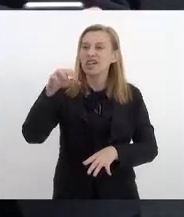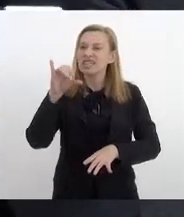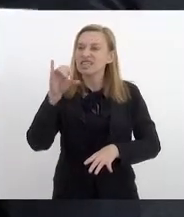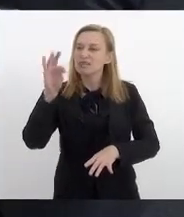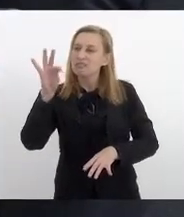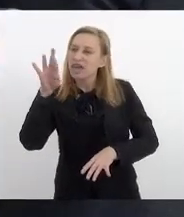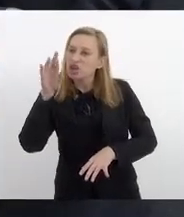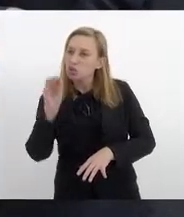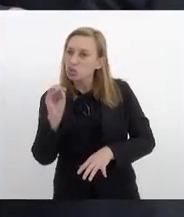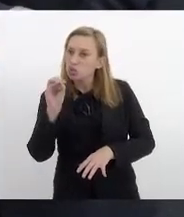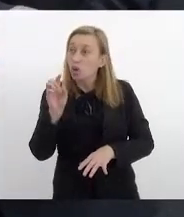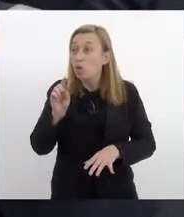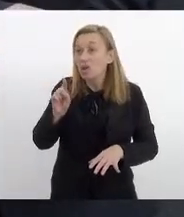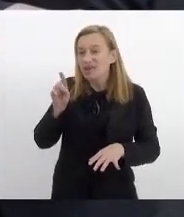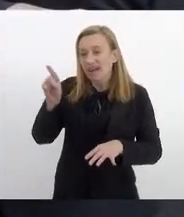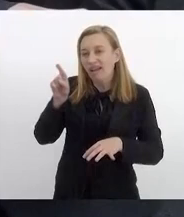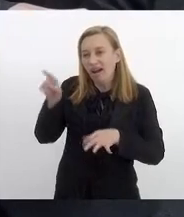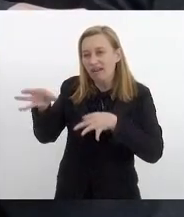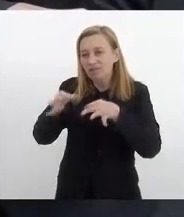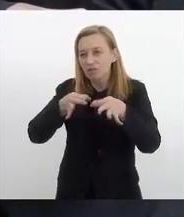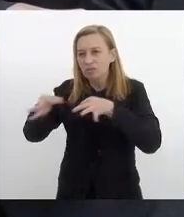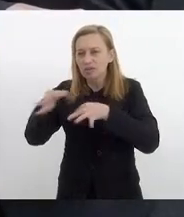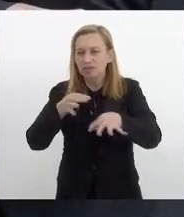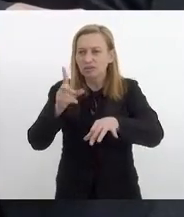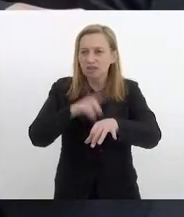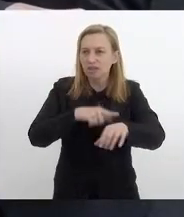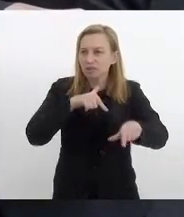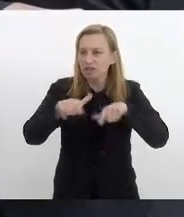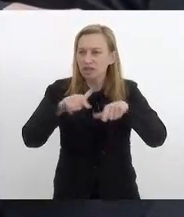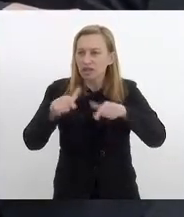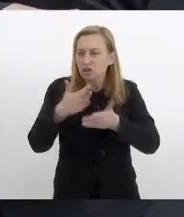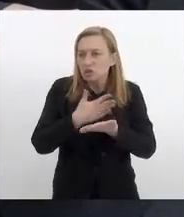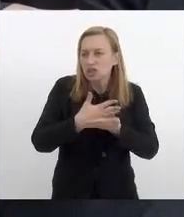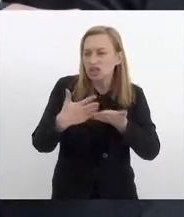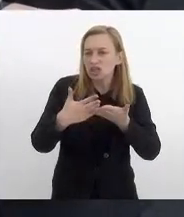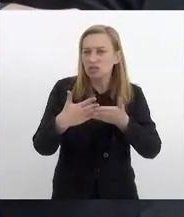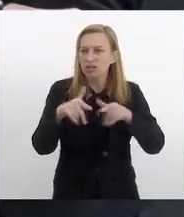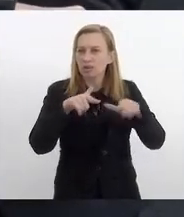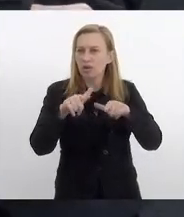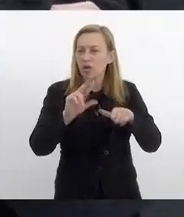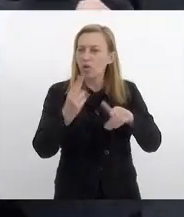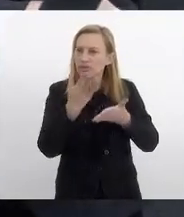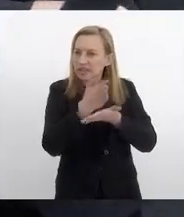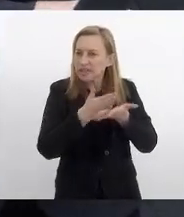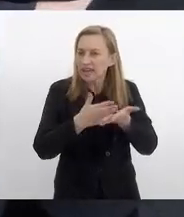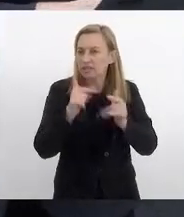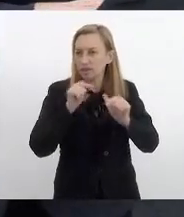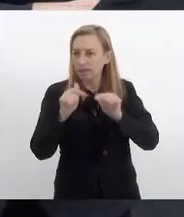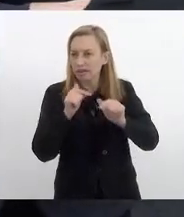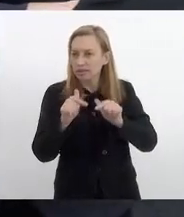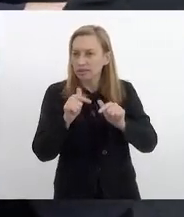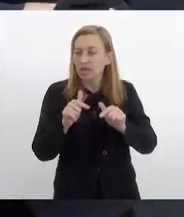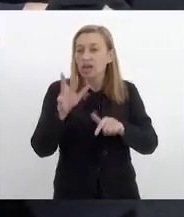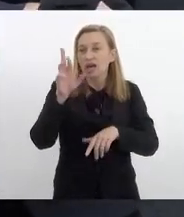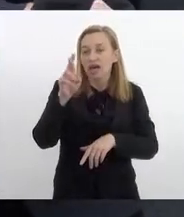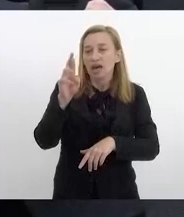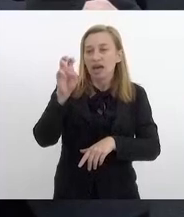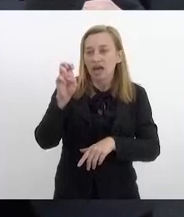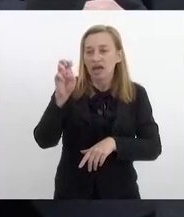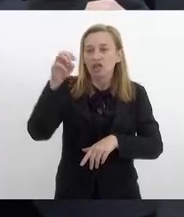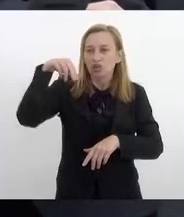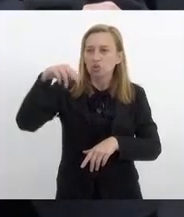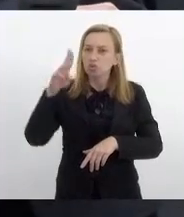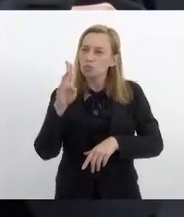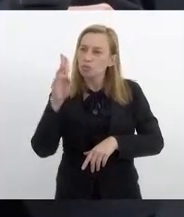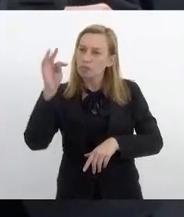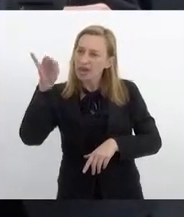aquilo que está lá no plano de cargo de salário no início da carreira ou no meio da carreira. Remuneração é